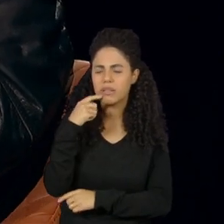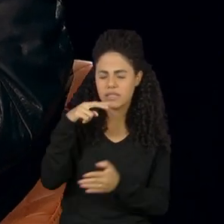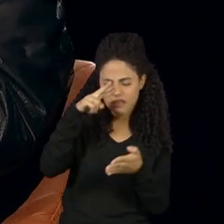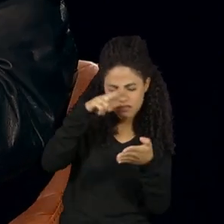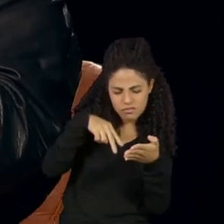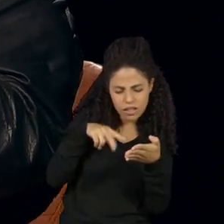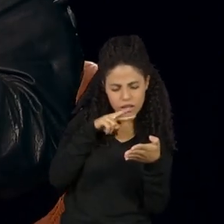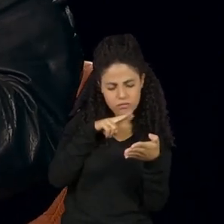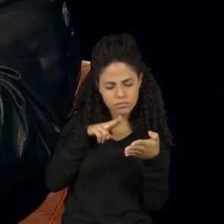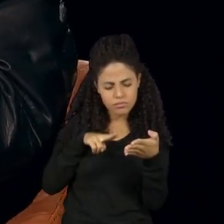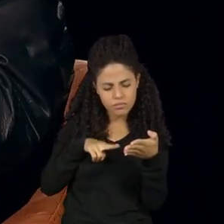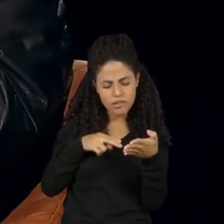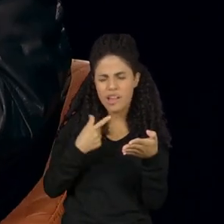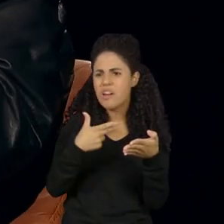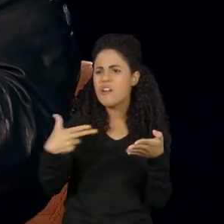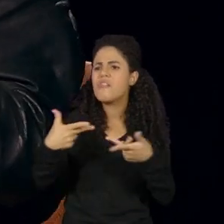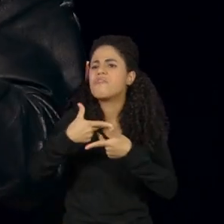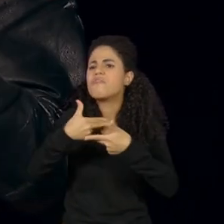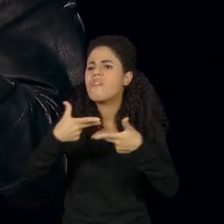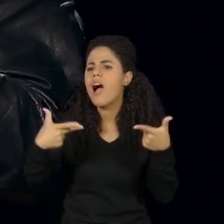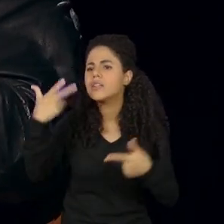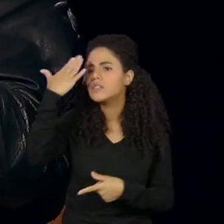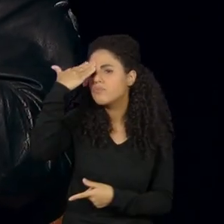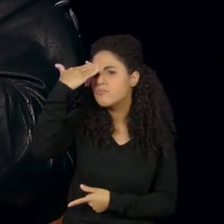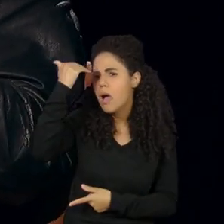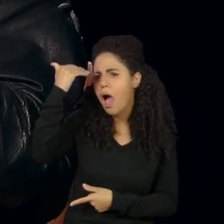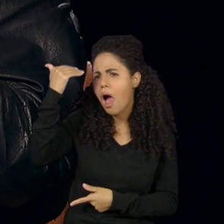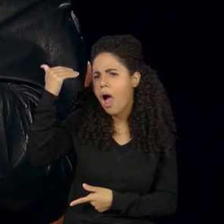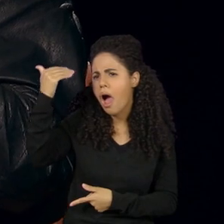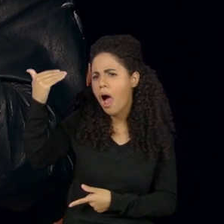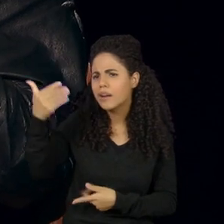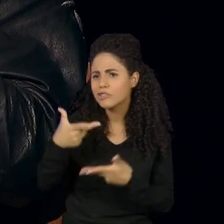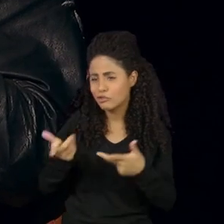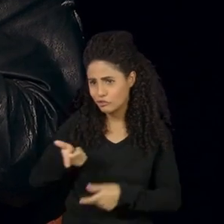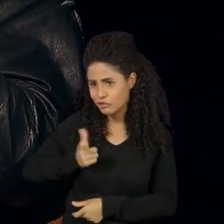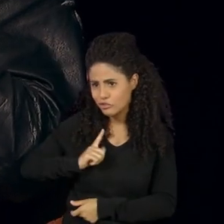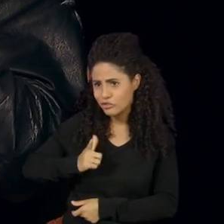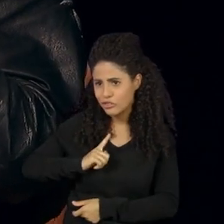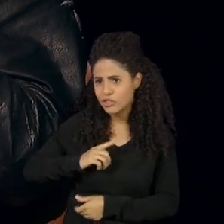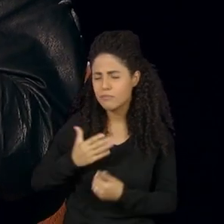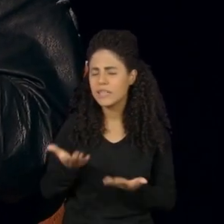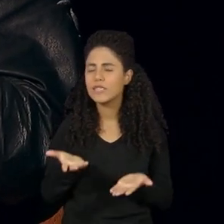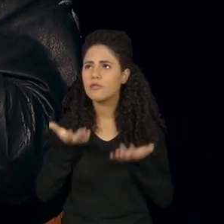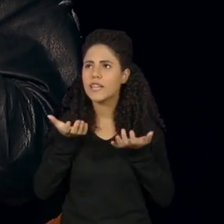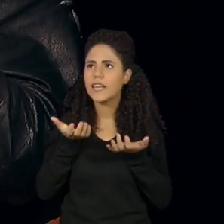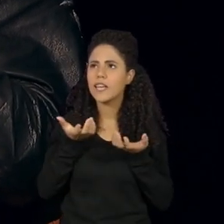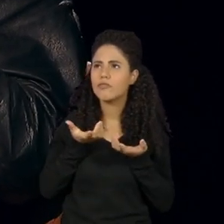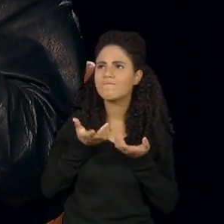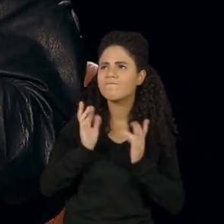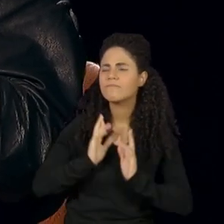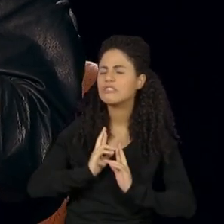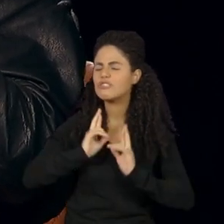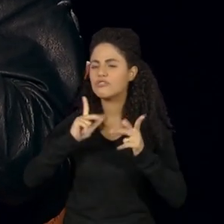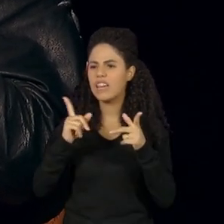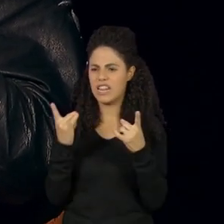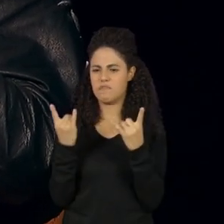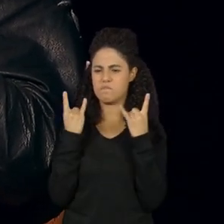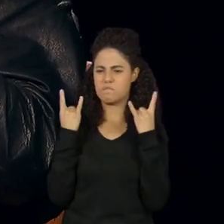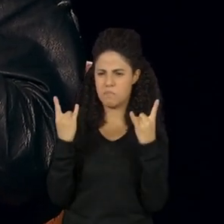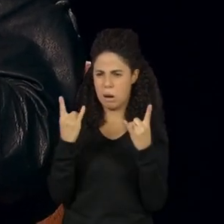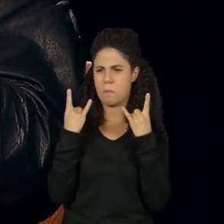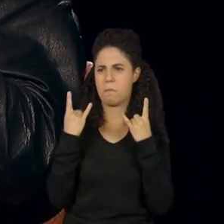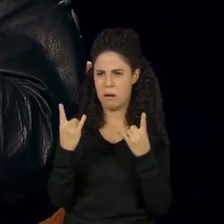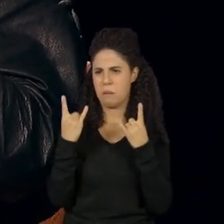quero Boal, tudo. Eu aprendi muito mais com Boal, com o Fausto Arápio, mas... eu falei, caramba, eu quero fazer com linguagem rock and roll, teatro.